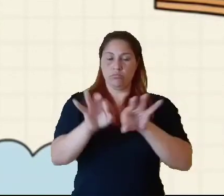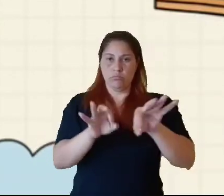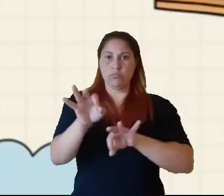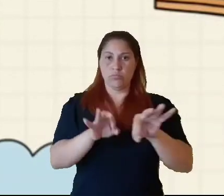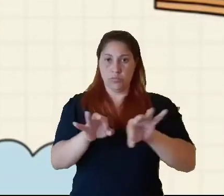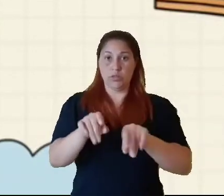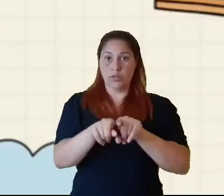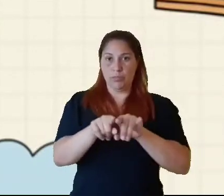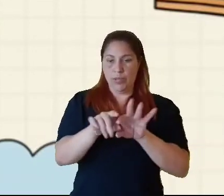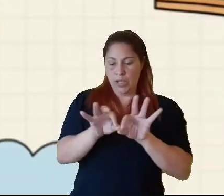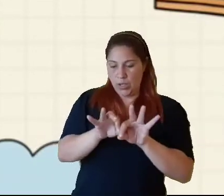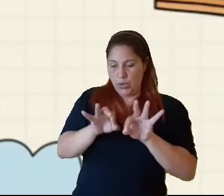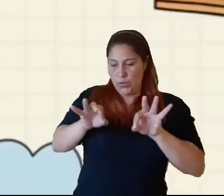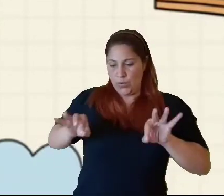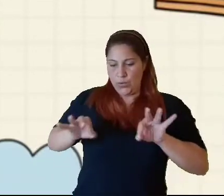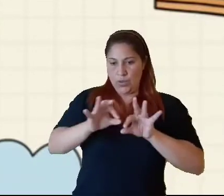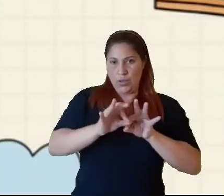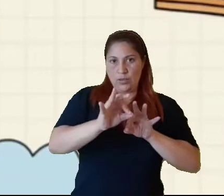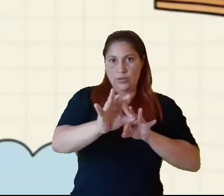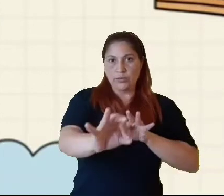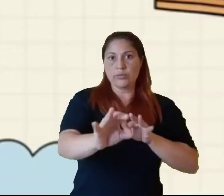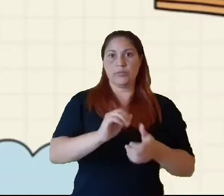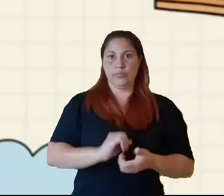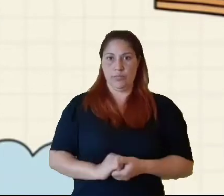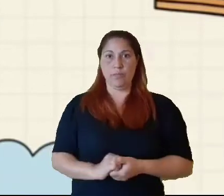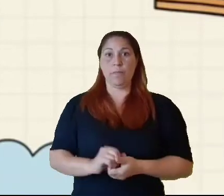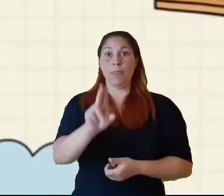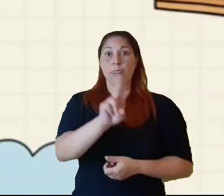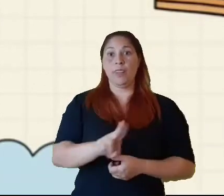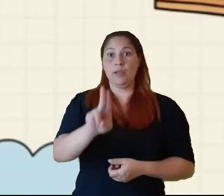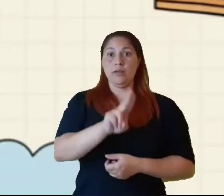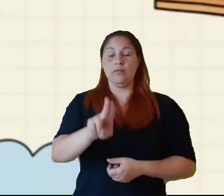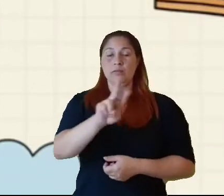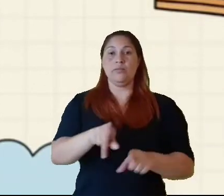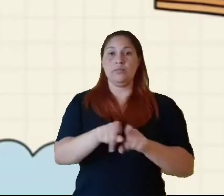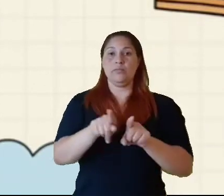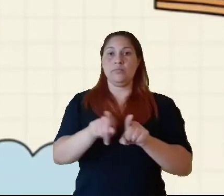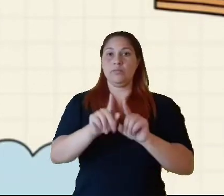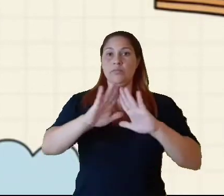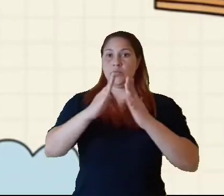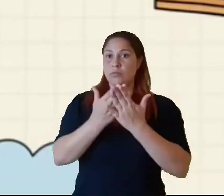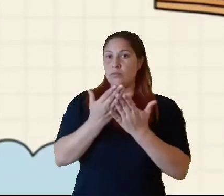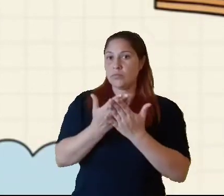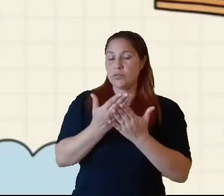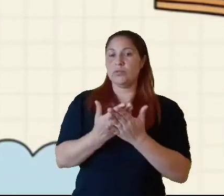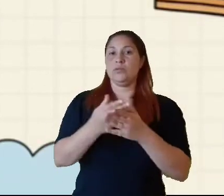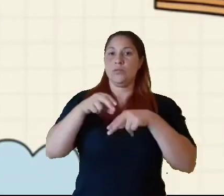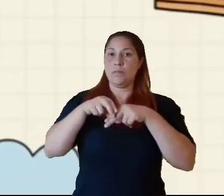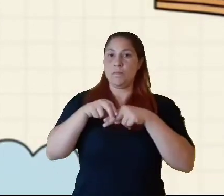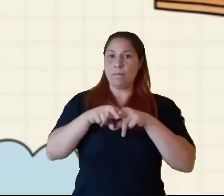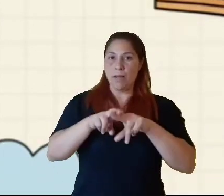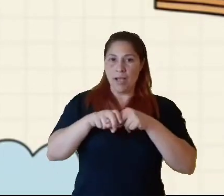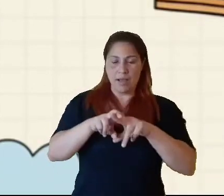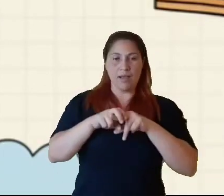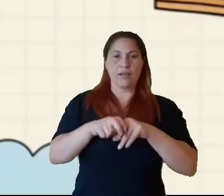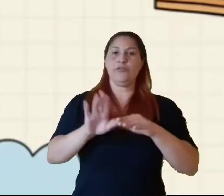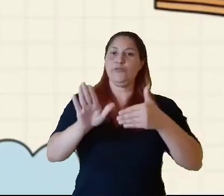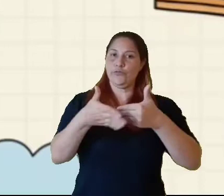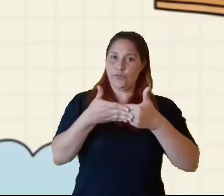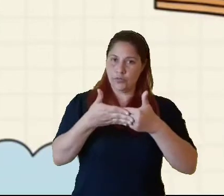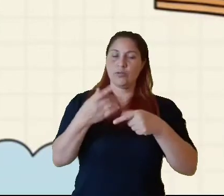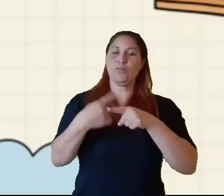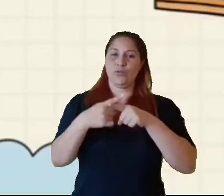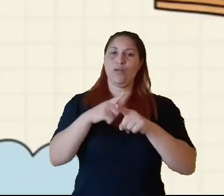as marcações de distanciamento, o uso de todos os espaços, então parque, essas coisas totalmente fechado, porque